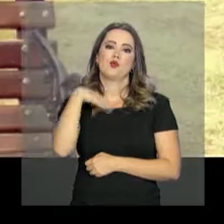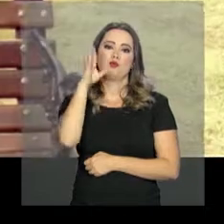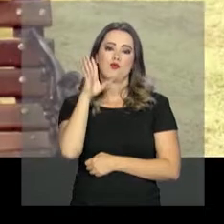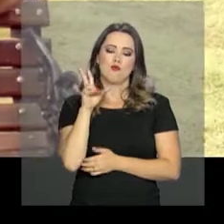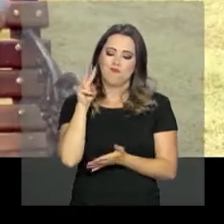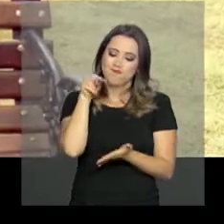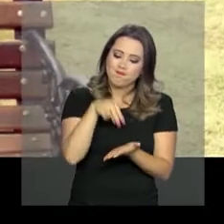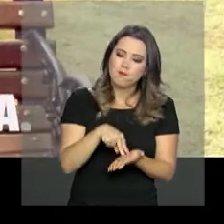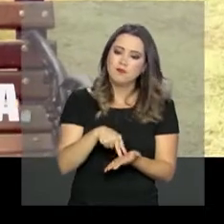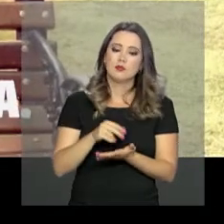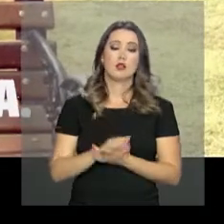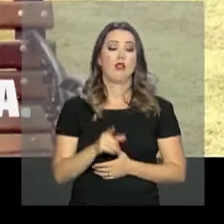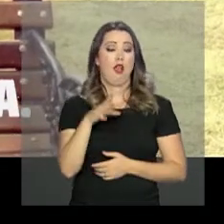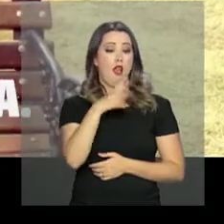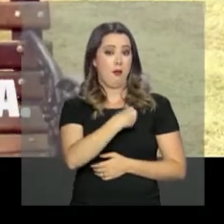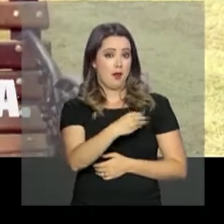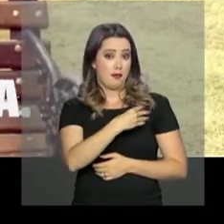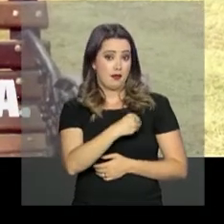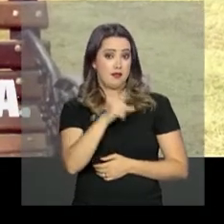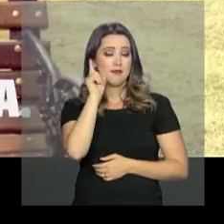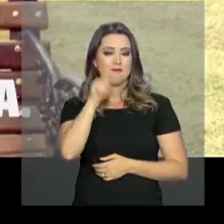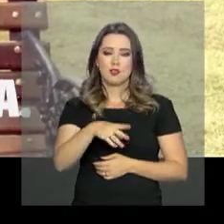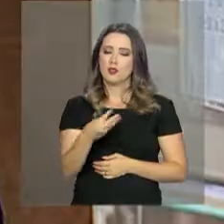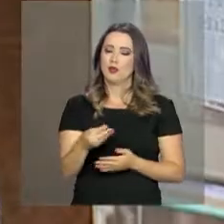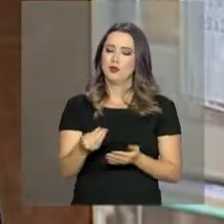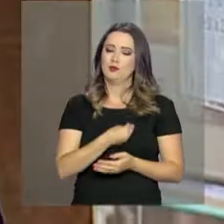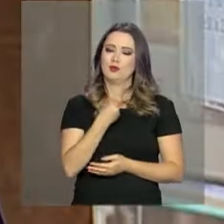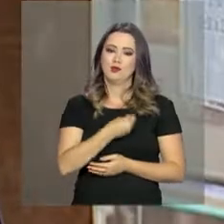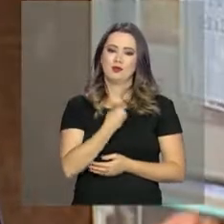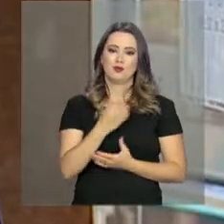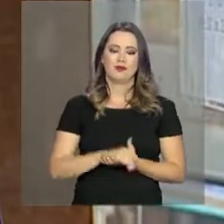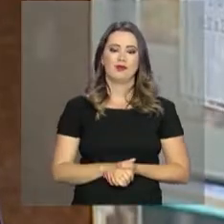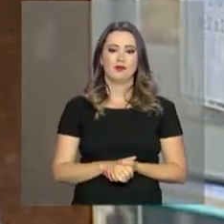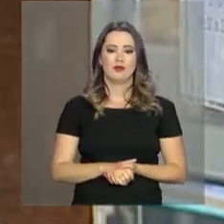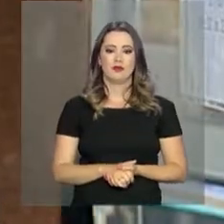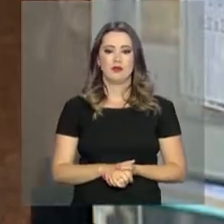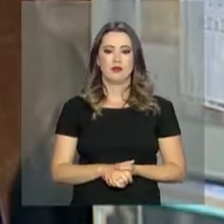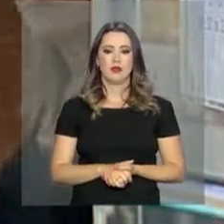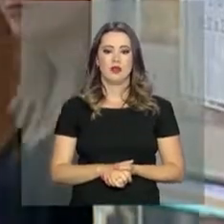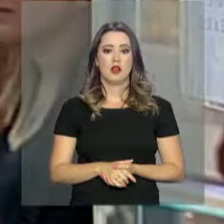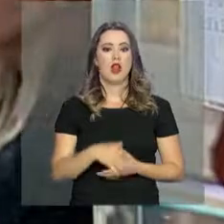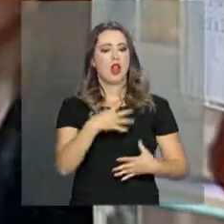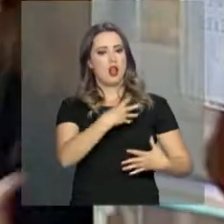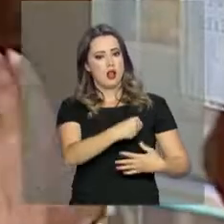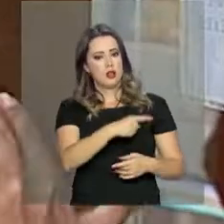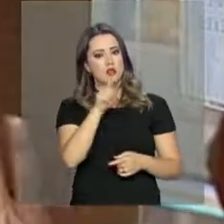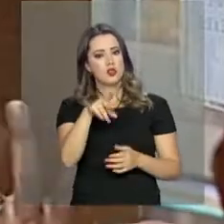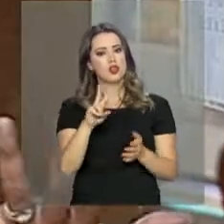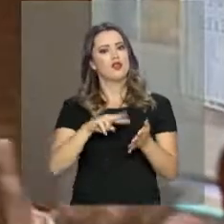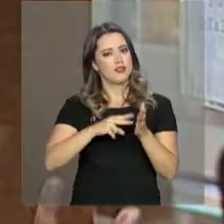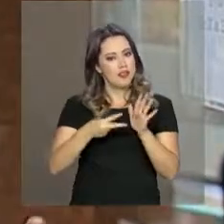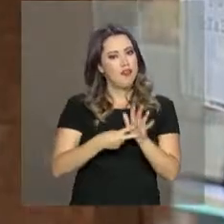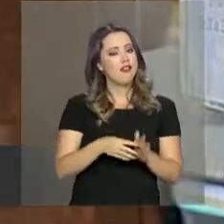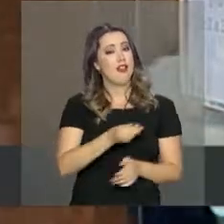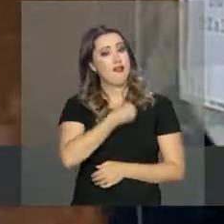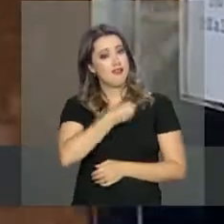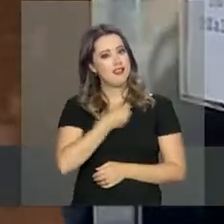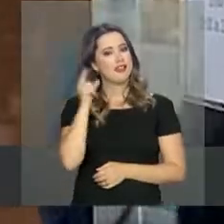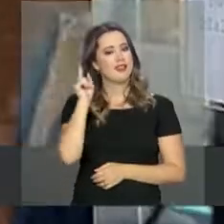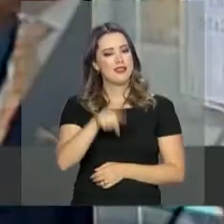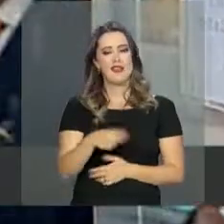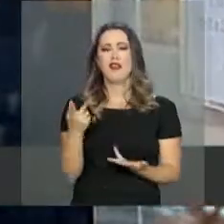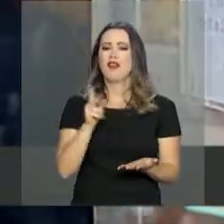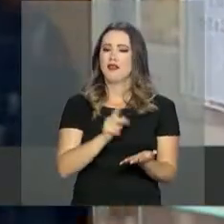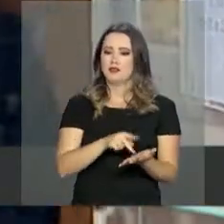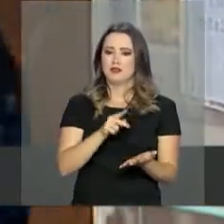resistente a amamentação é a base da fita leite é vida a amamentação é base da vida é o lema da da campanha